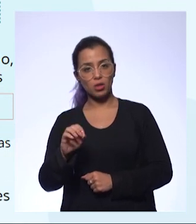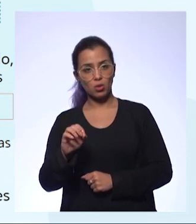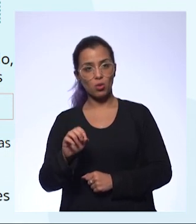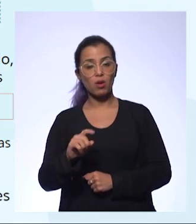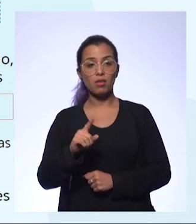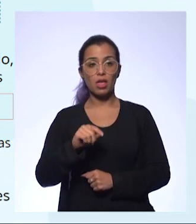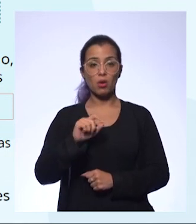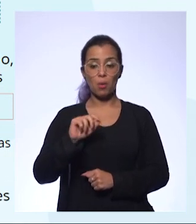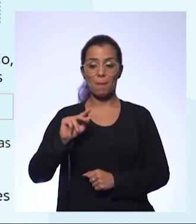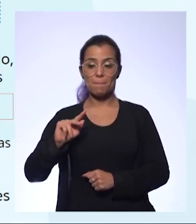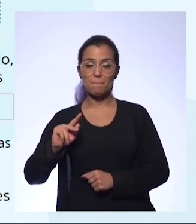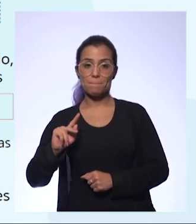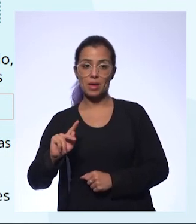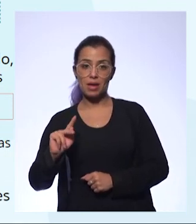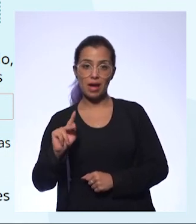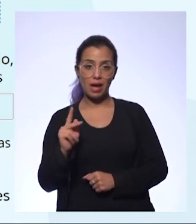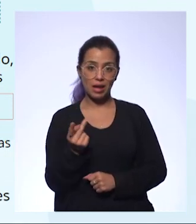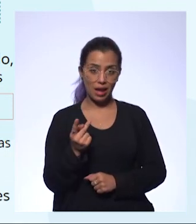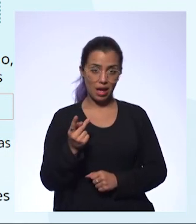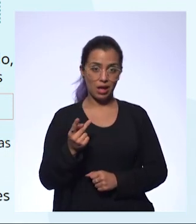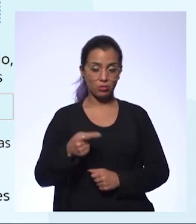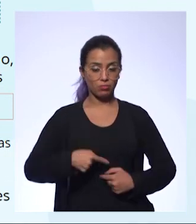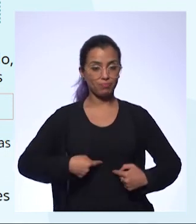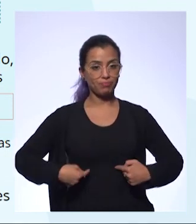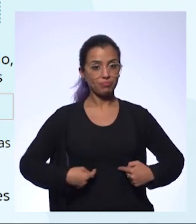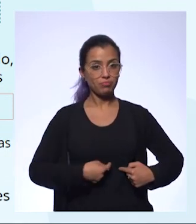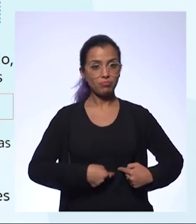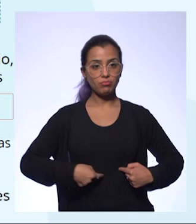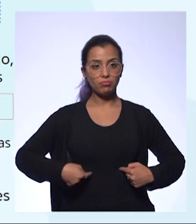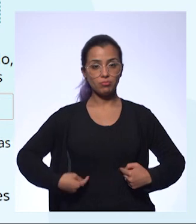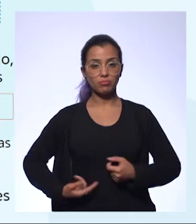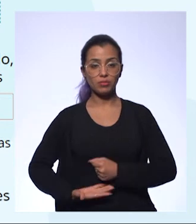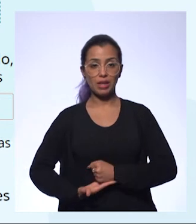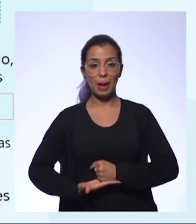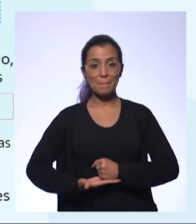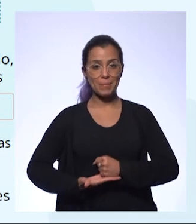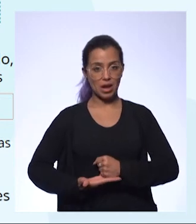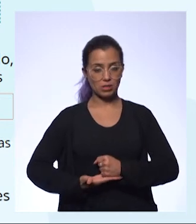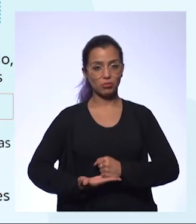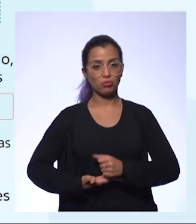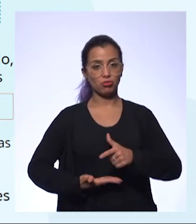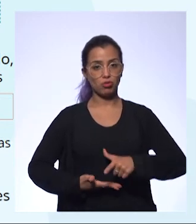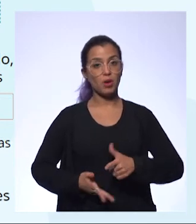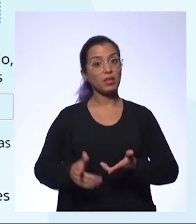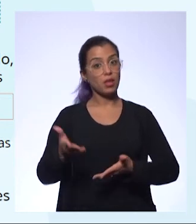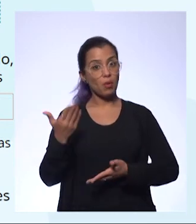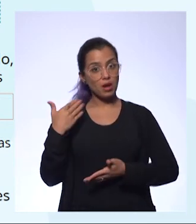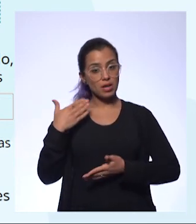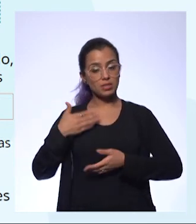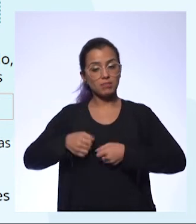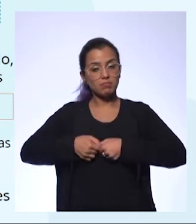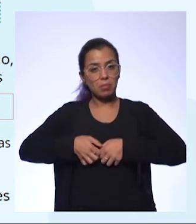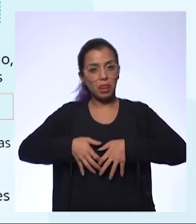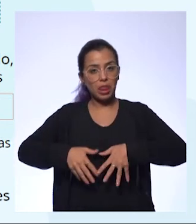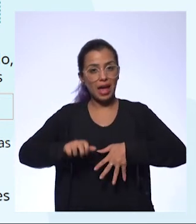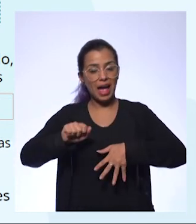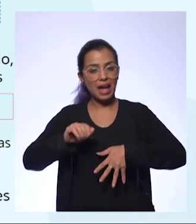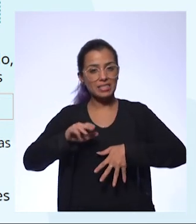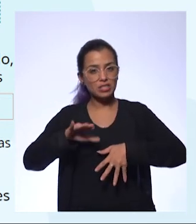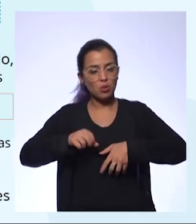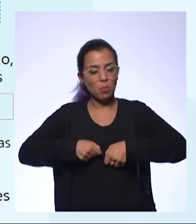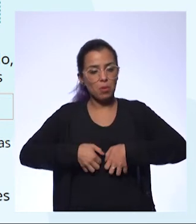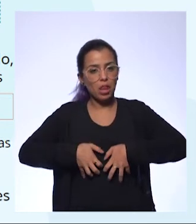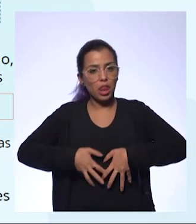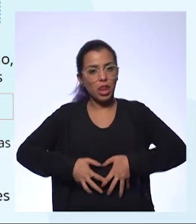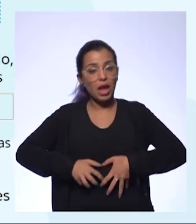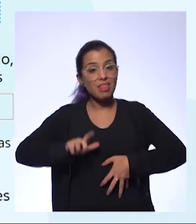do intestino fique básico de novo, né? Então, ele estava ácido, ele passou a ser básico pela ação do bicarbonato. E